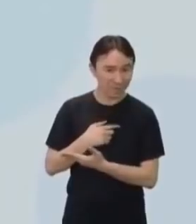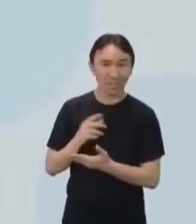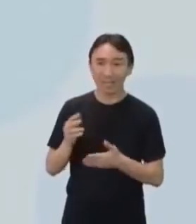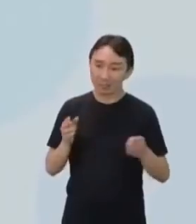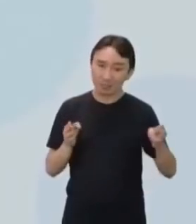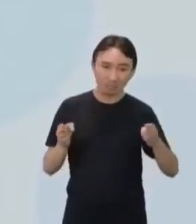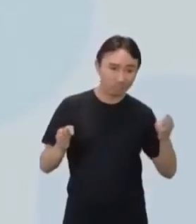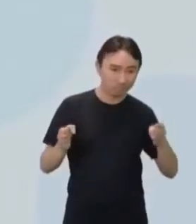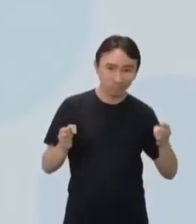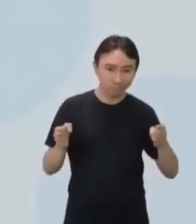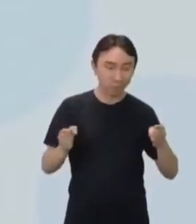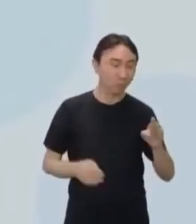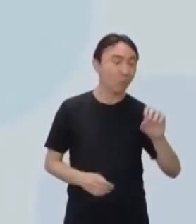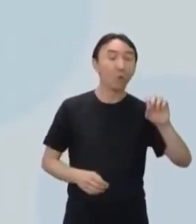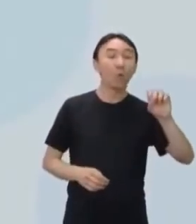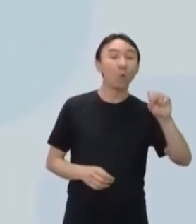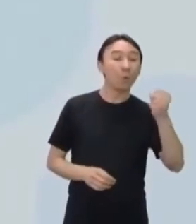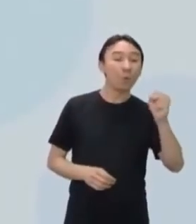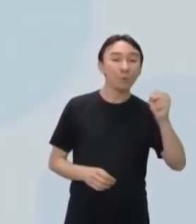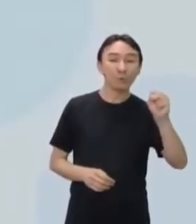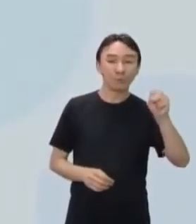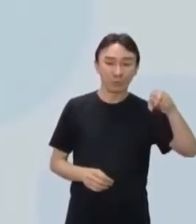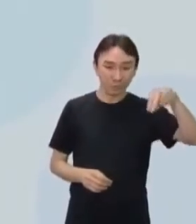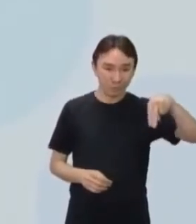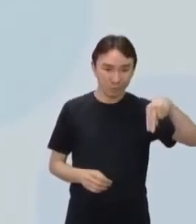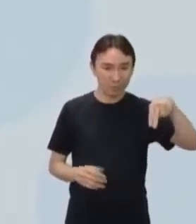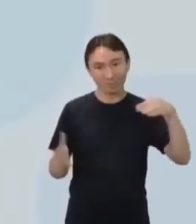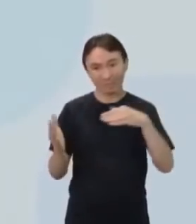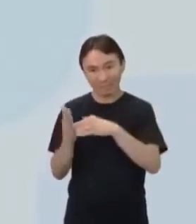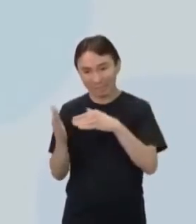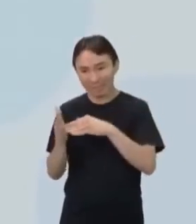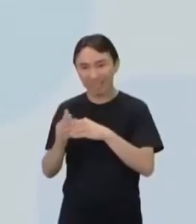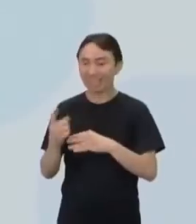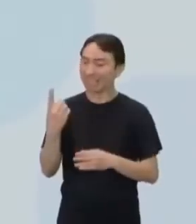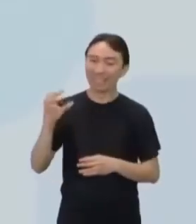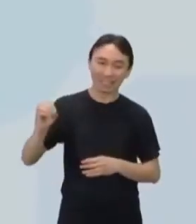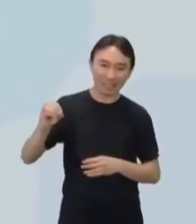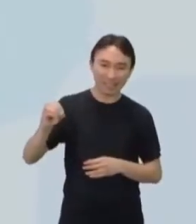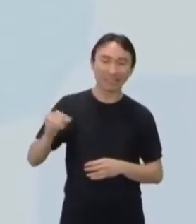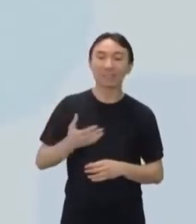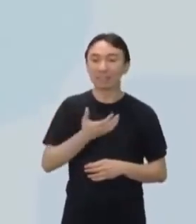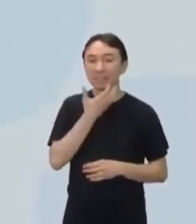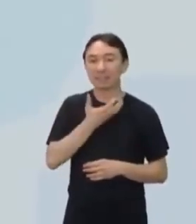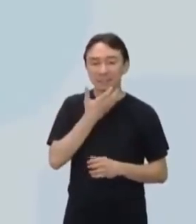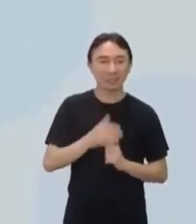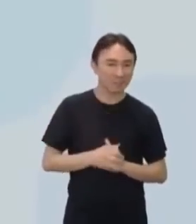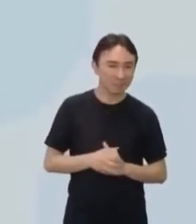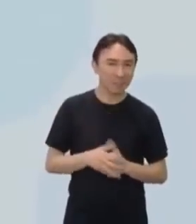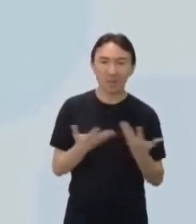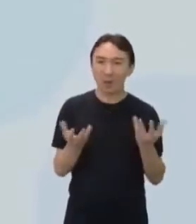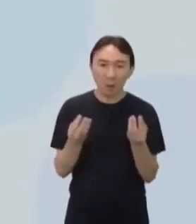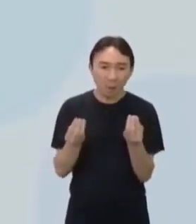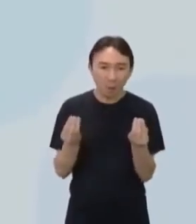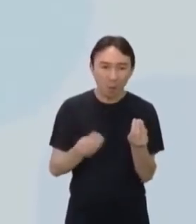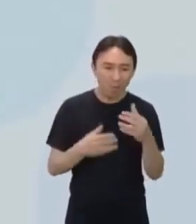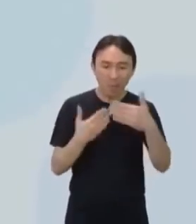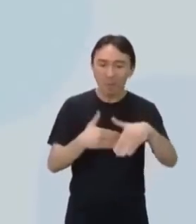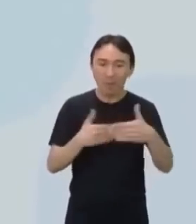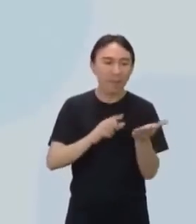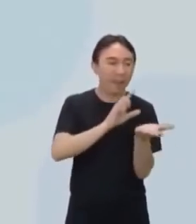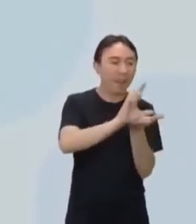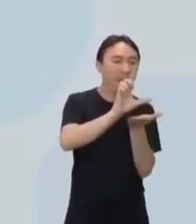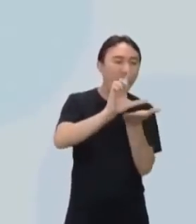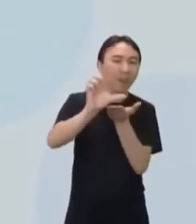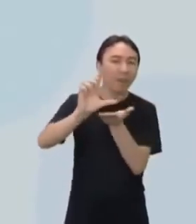de dezembro, tá, pessoal? Sobre logística, em relação a termos mais específicos de aplicação, vocês